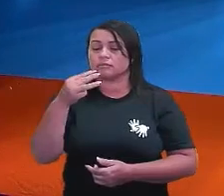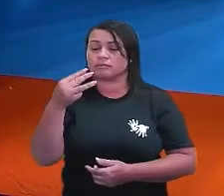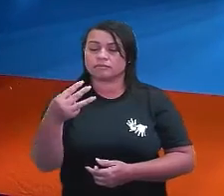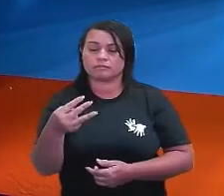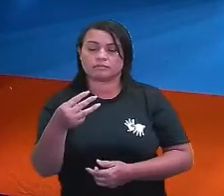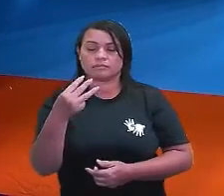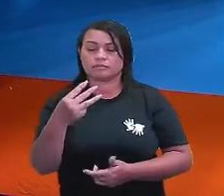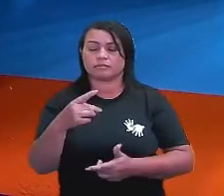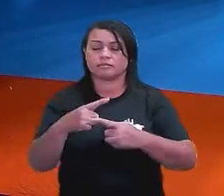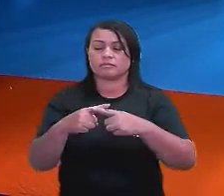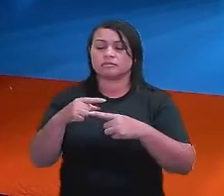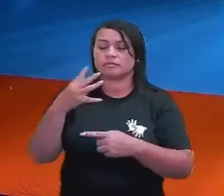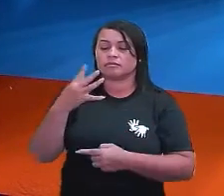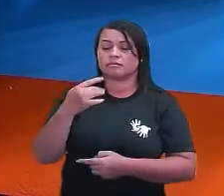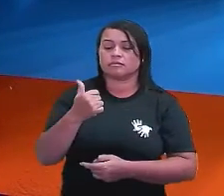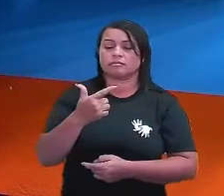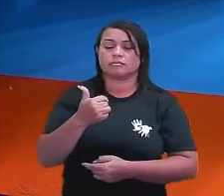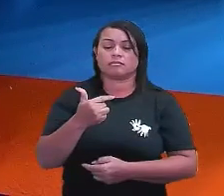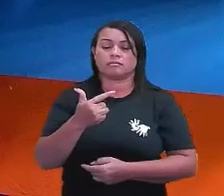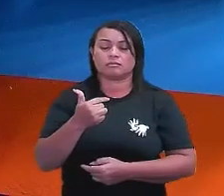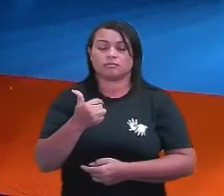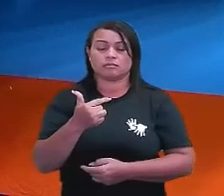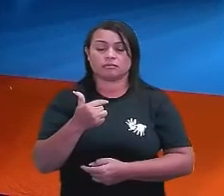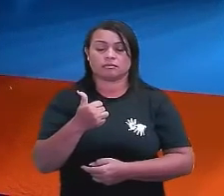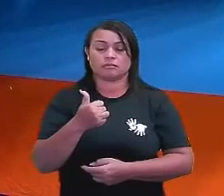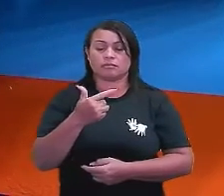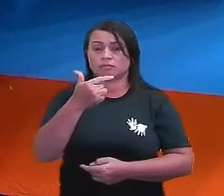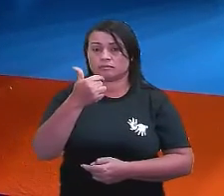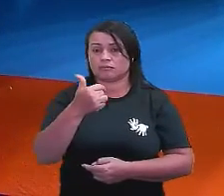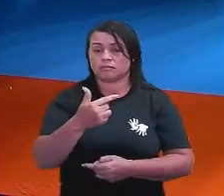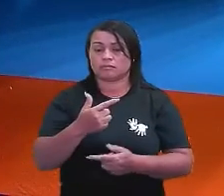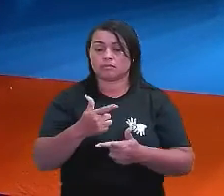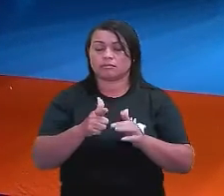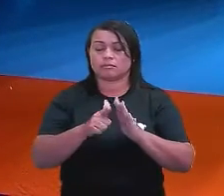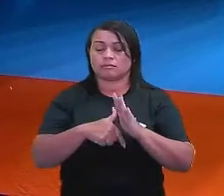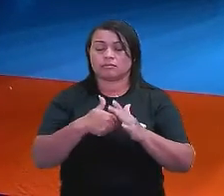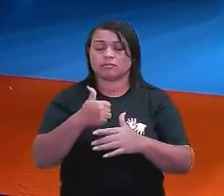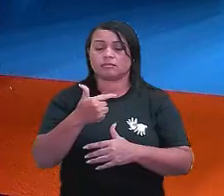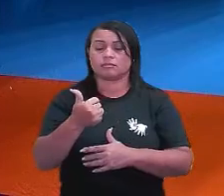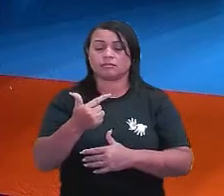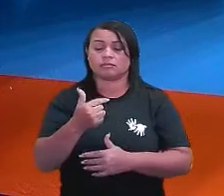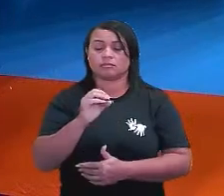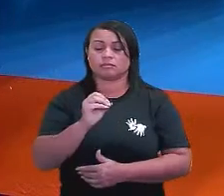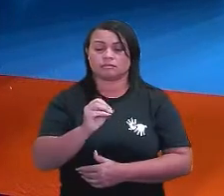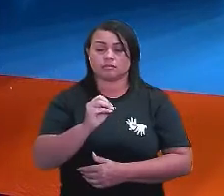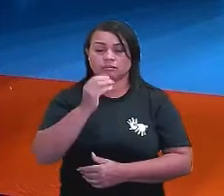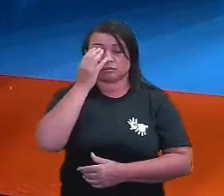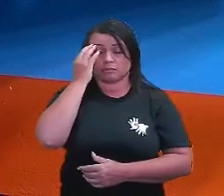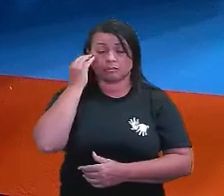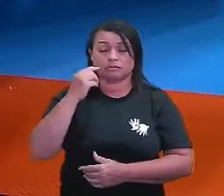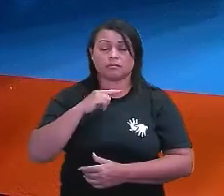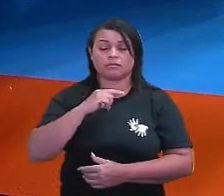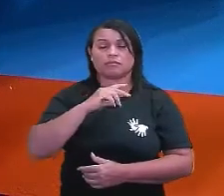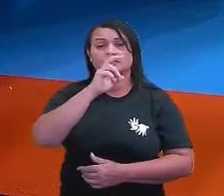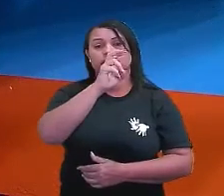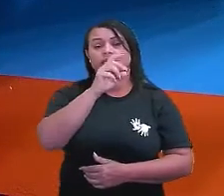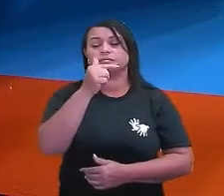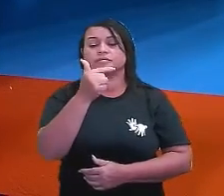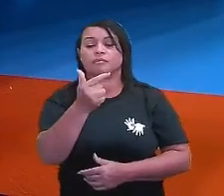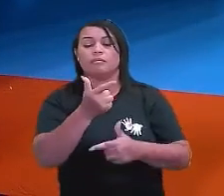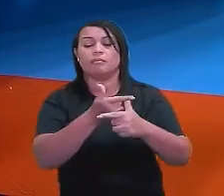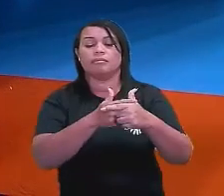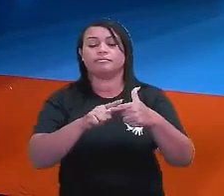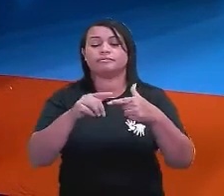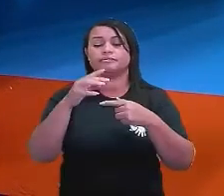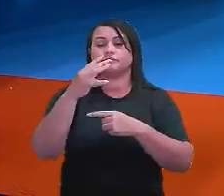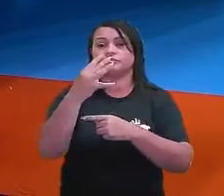3 vezes 4, 12. 12 menos 12, 0. Então, quando eu tenho 52 para dividir